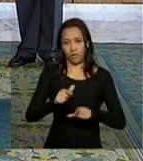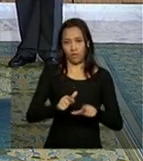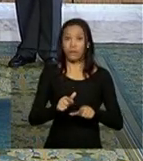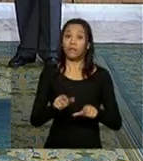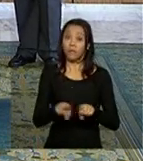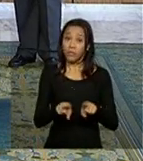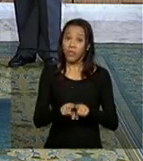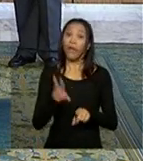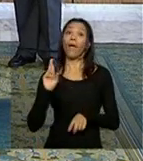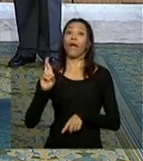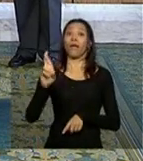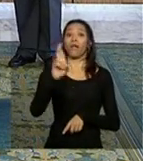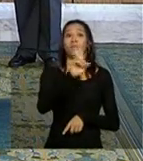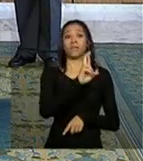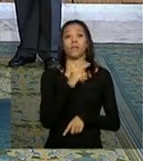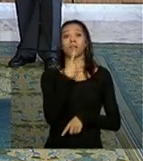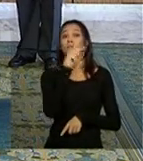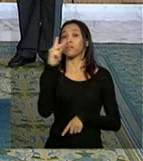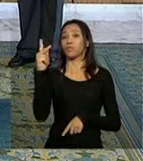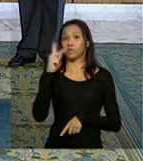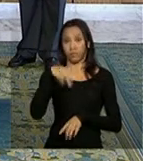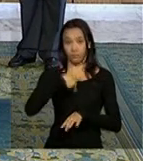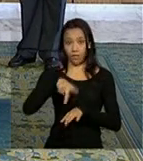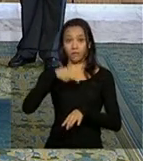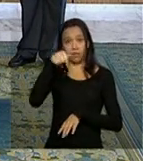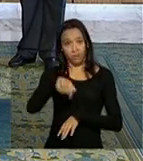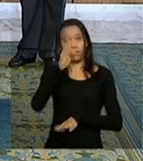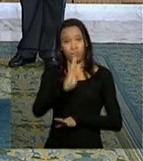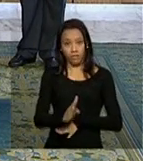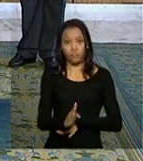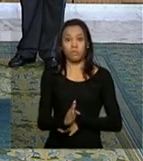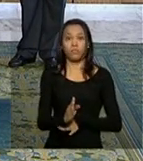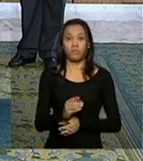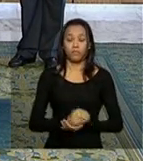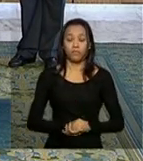países de origem aqui no Brasil.